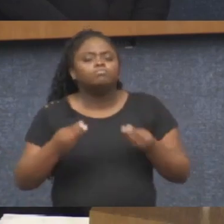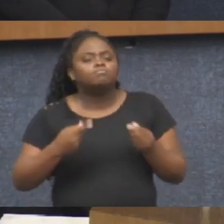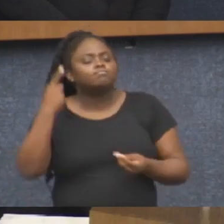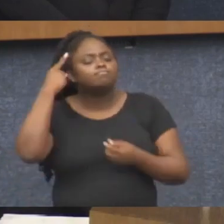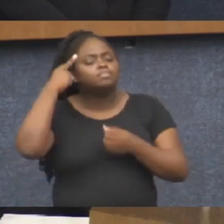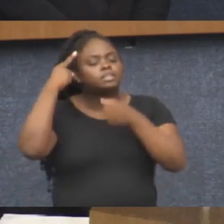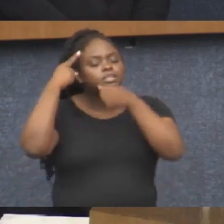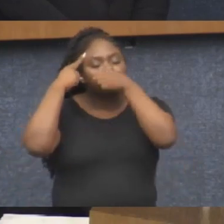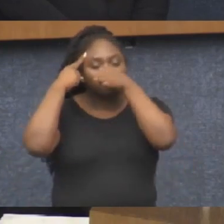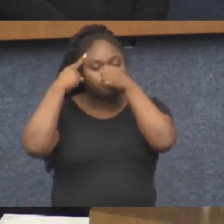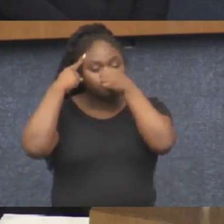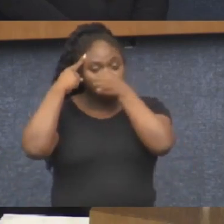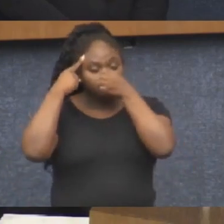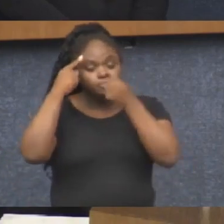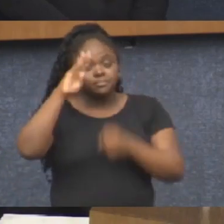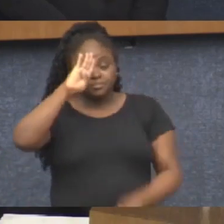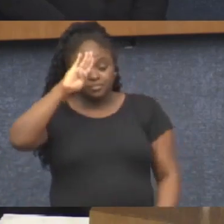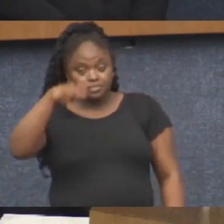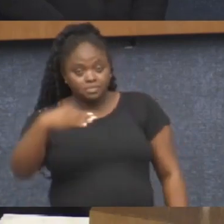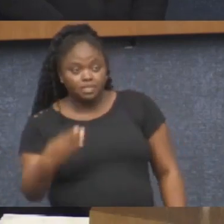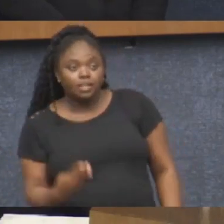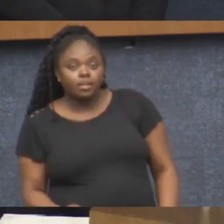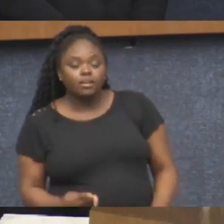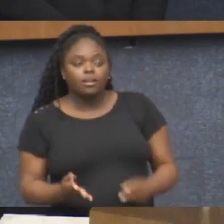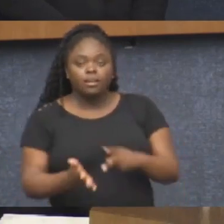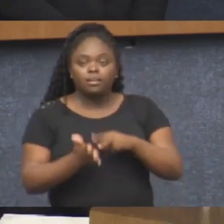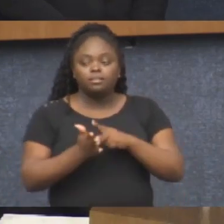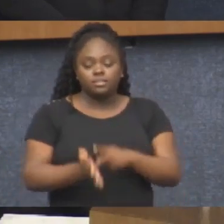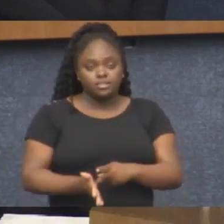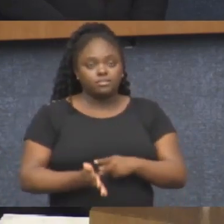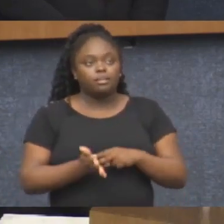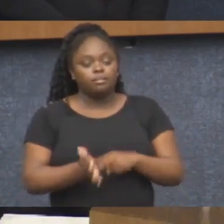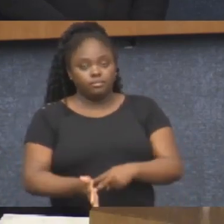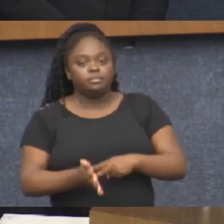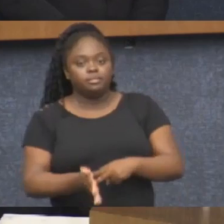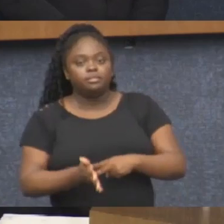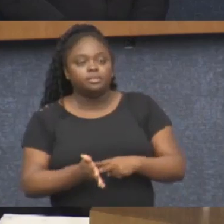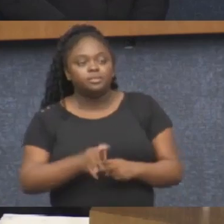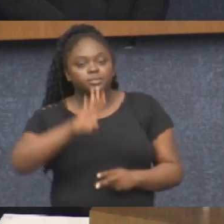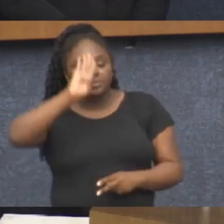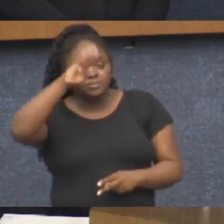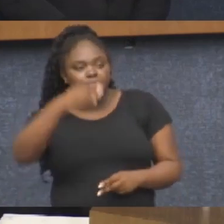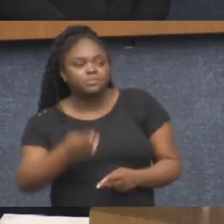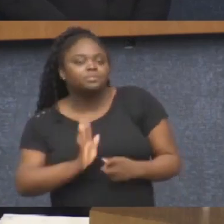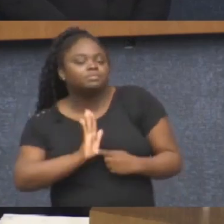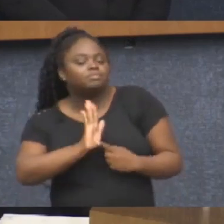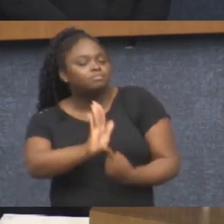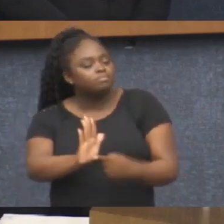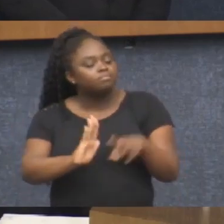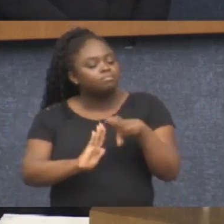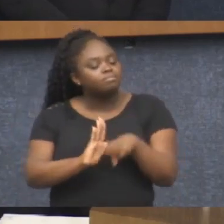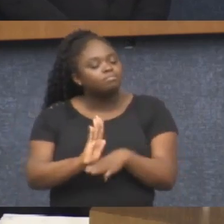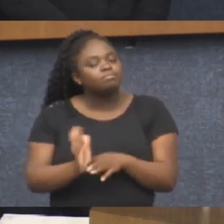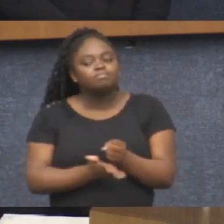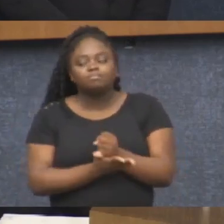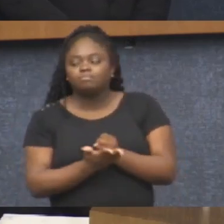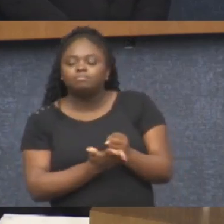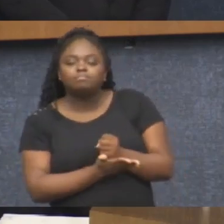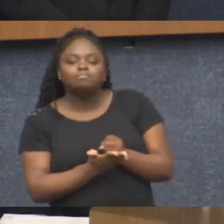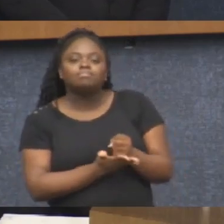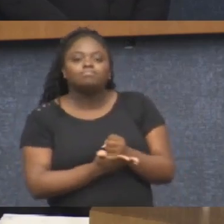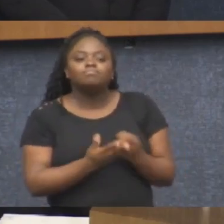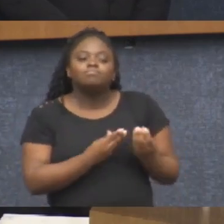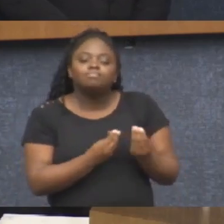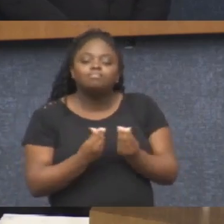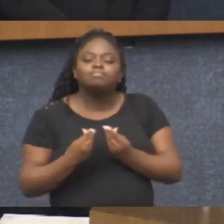numa homenagem mais legítima, numa homenagem que dialoga mais com o princípio da nossa, com o fundamento, com a